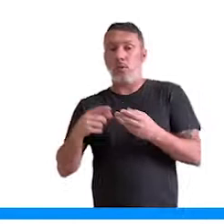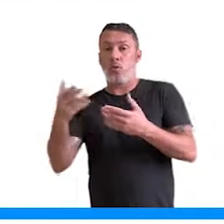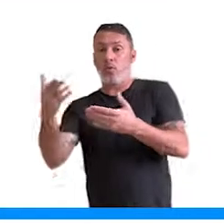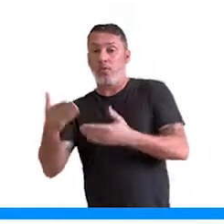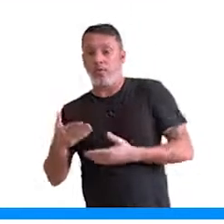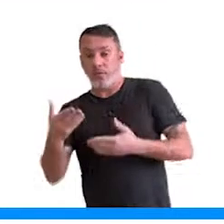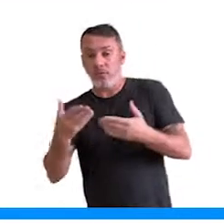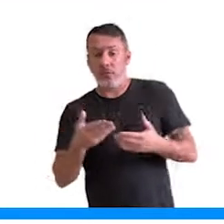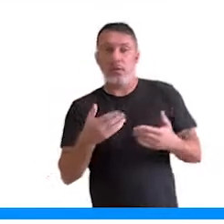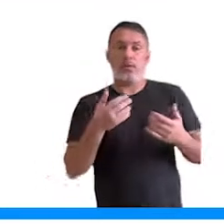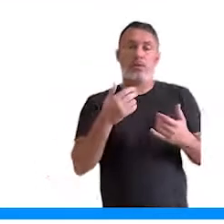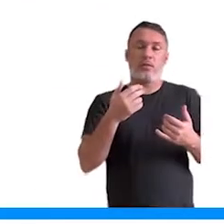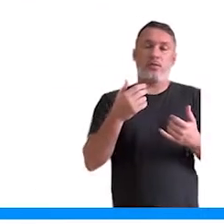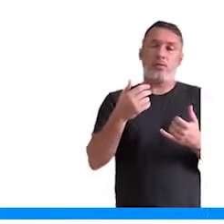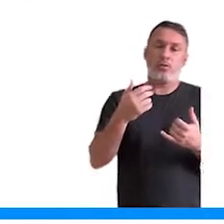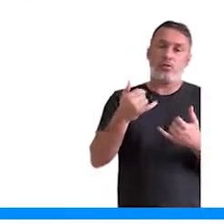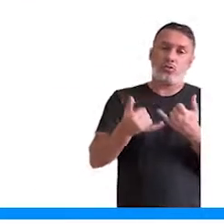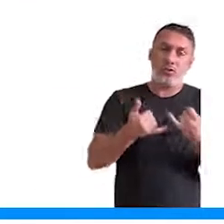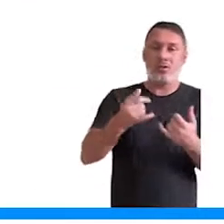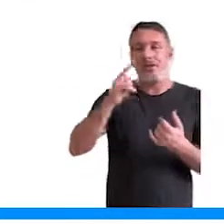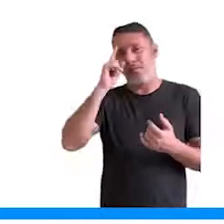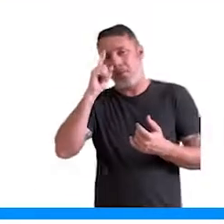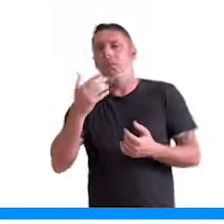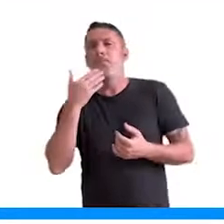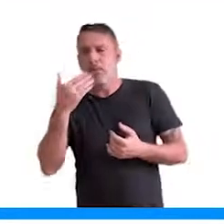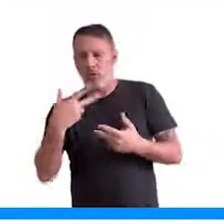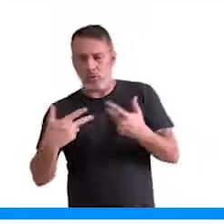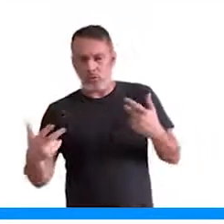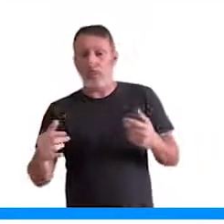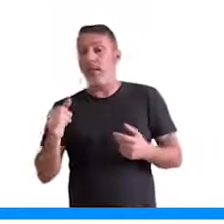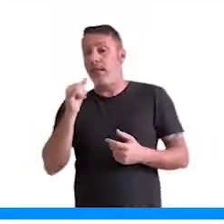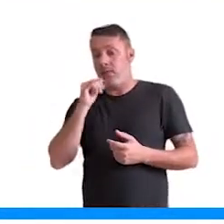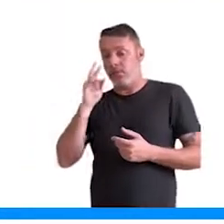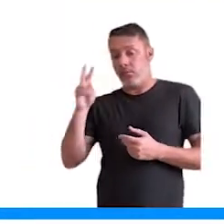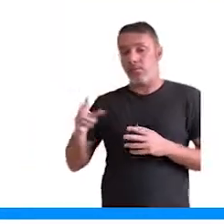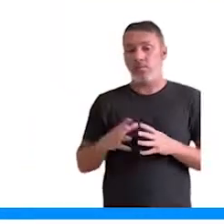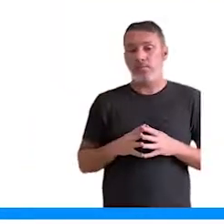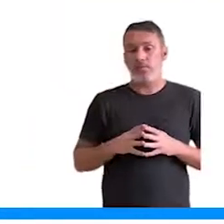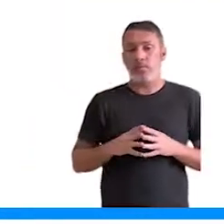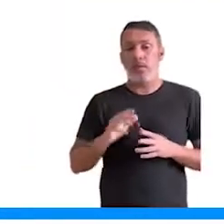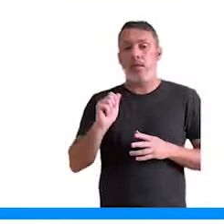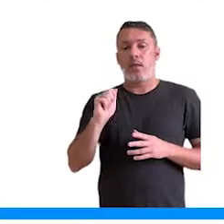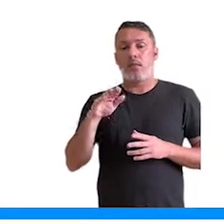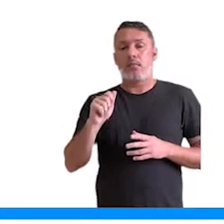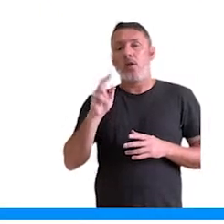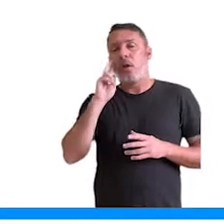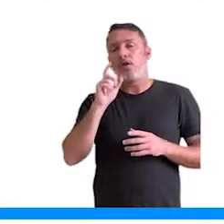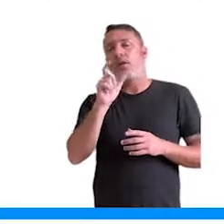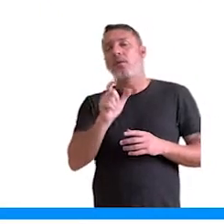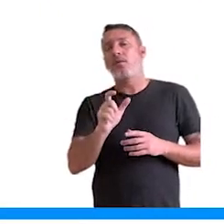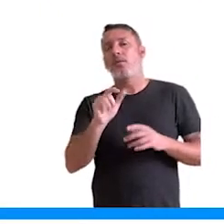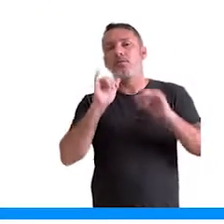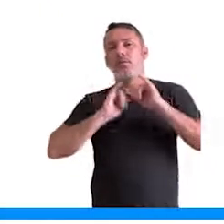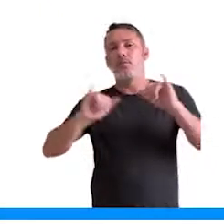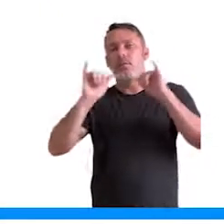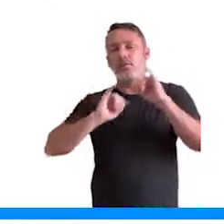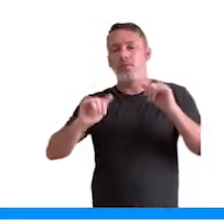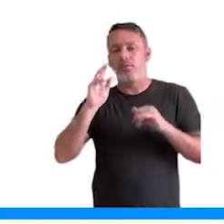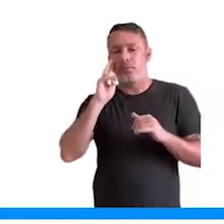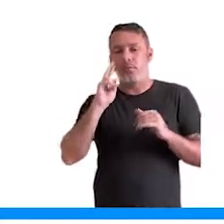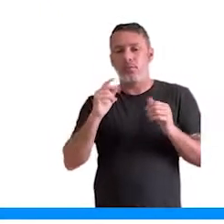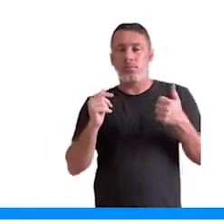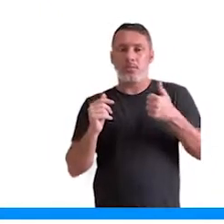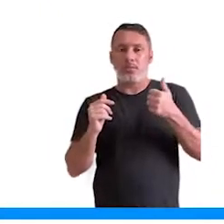ou para convidar. E mais alguns, né? Para fazer pedidos também. Exemplos. Ama todo lo que